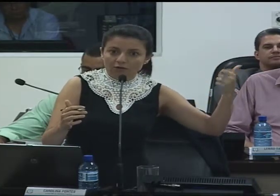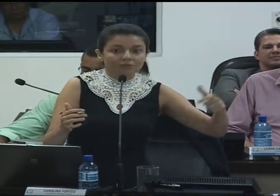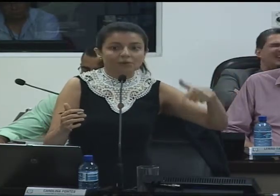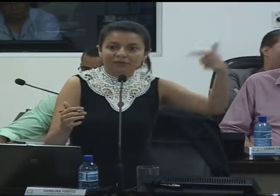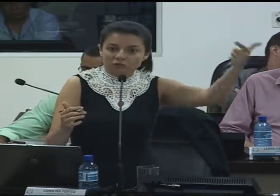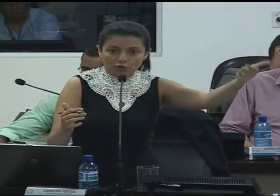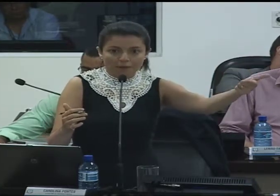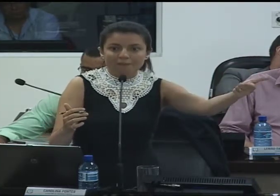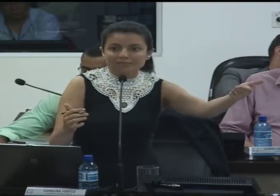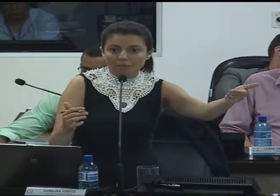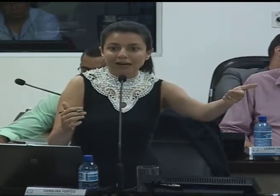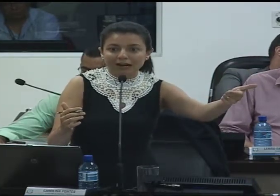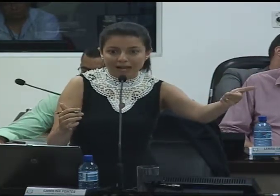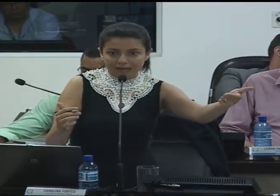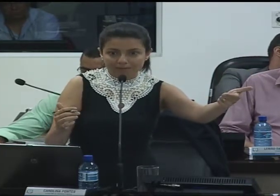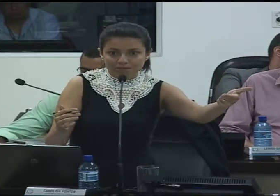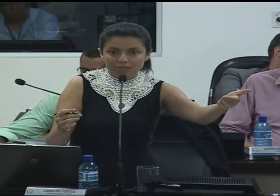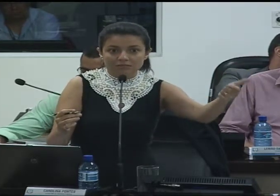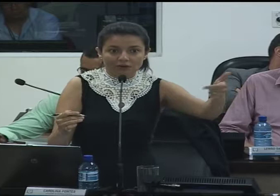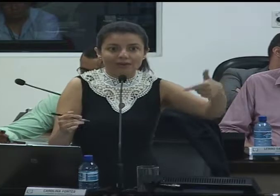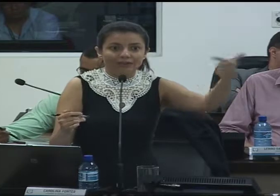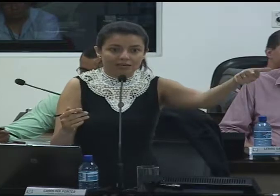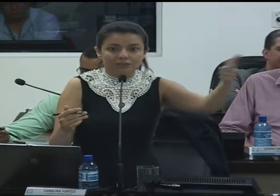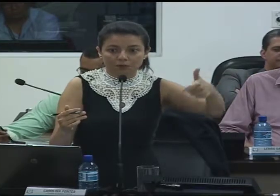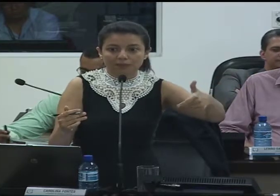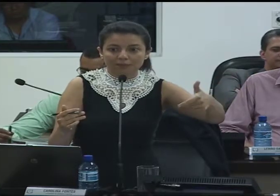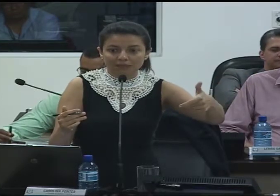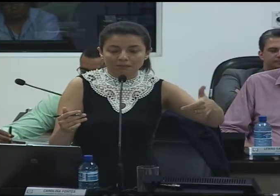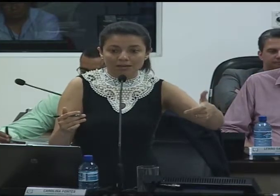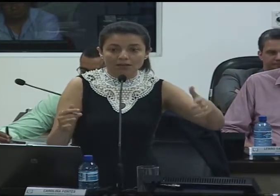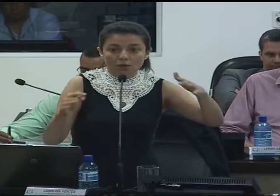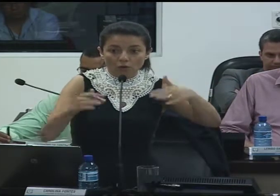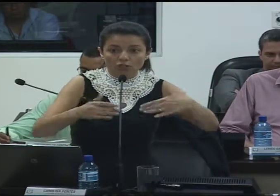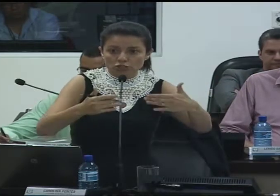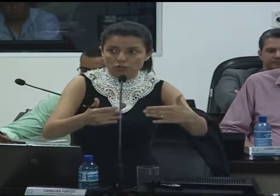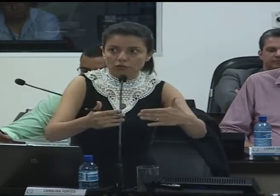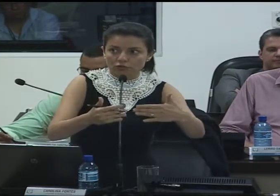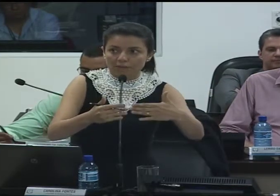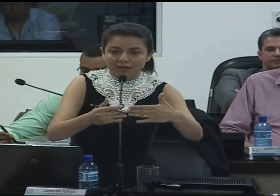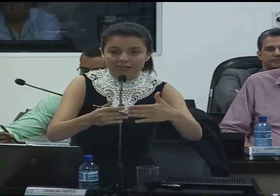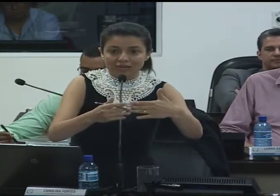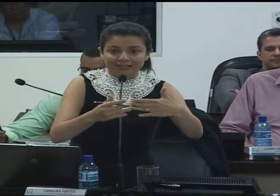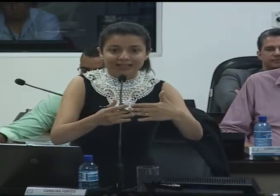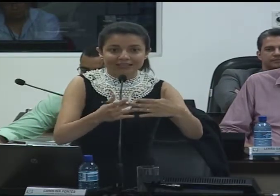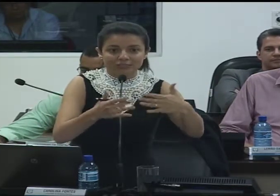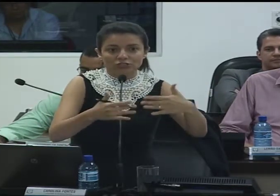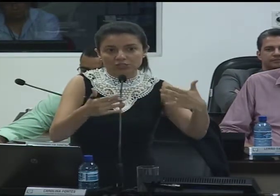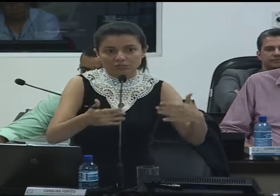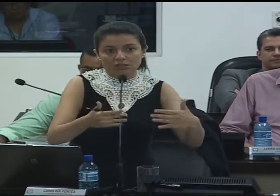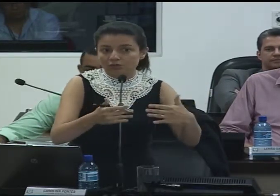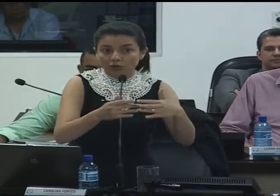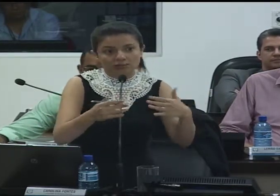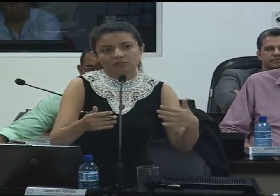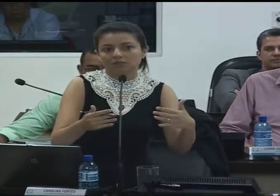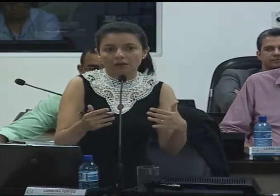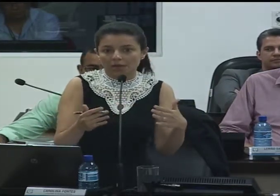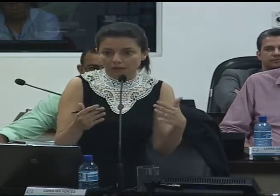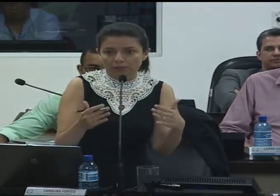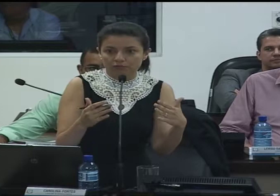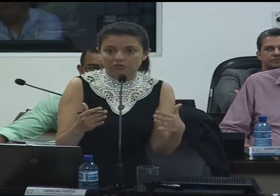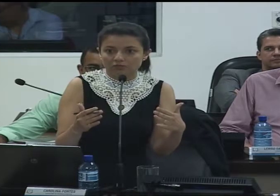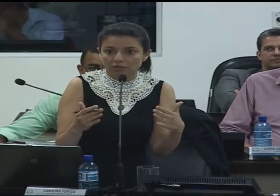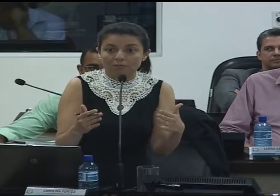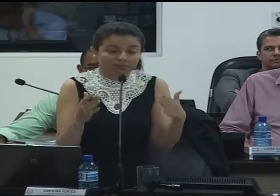Conselho não ingressou com uma petição paralela, senão ele teria esse problema também. Hoje, juridicamente, até as medidas, todas as que